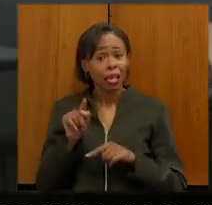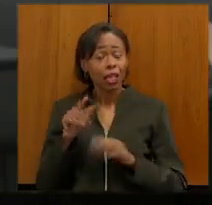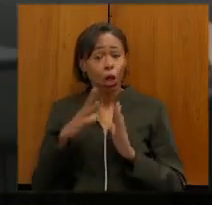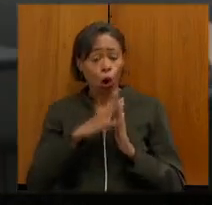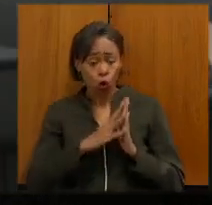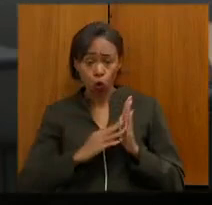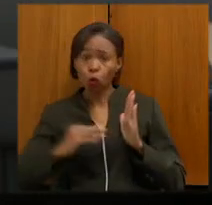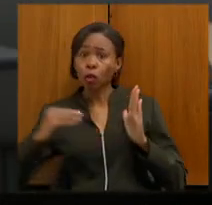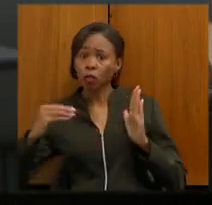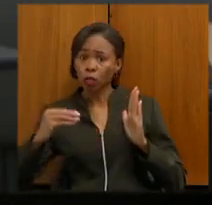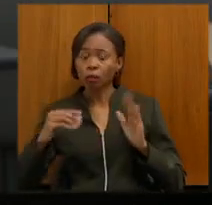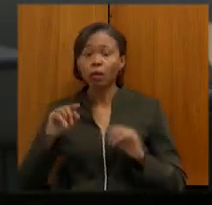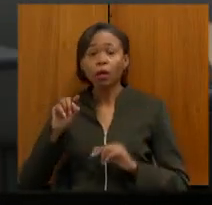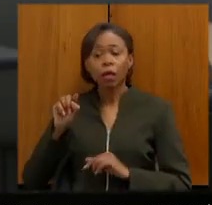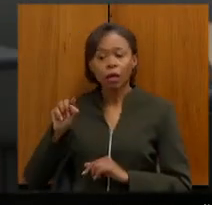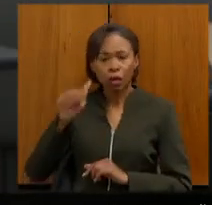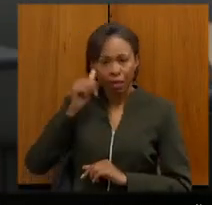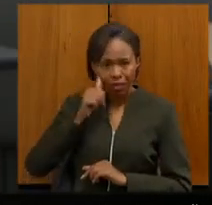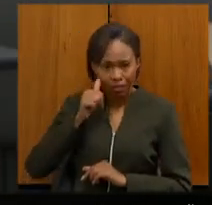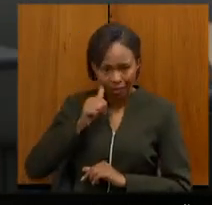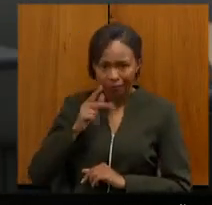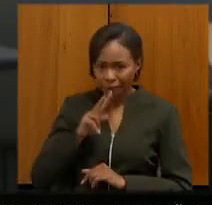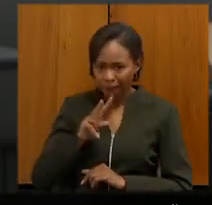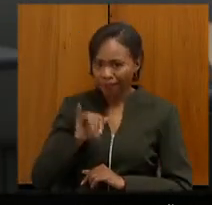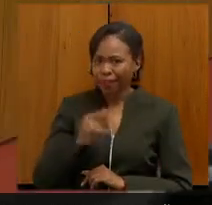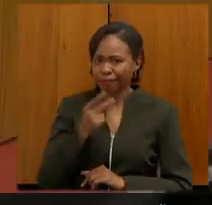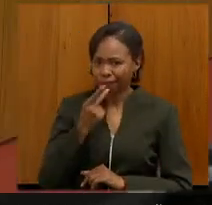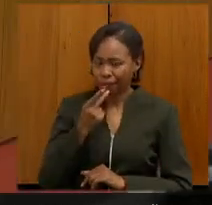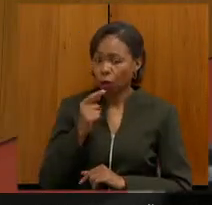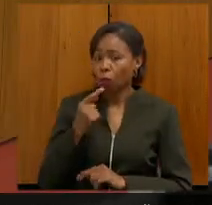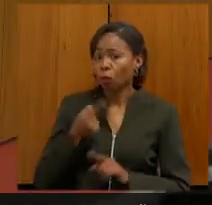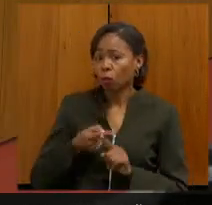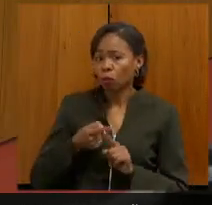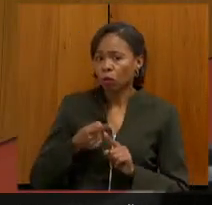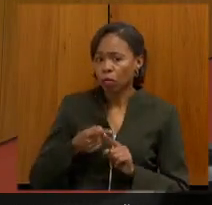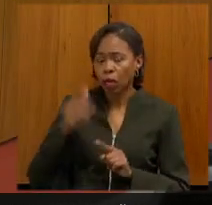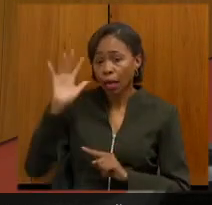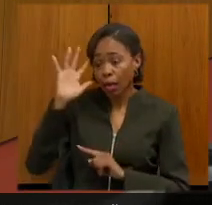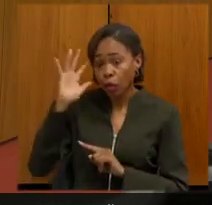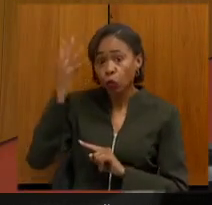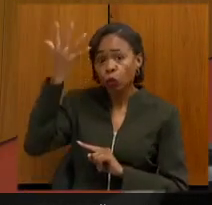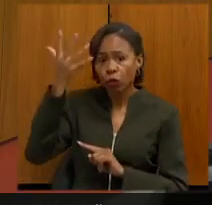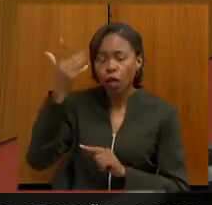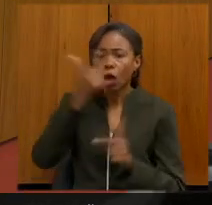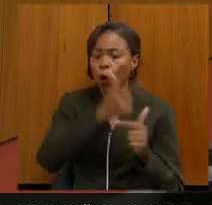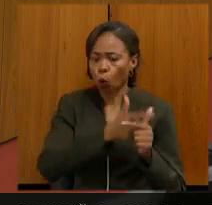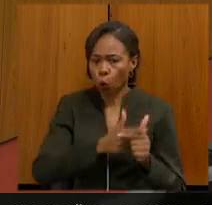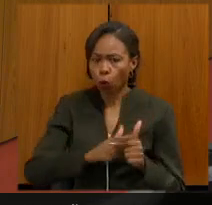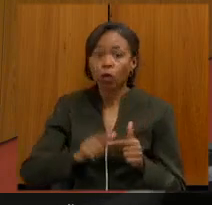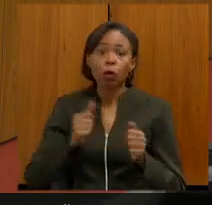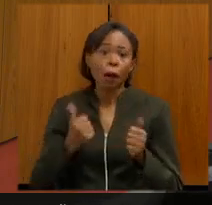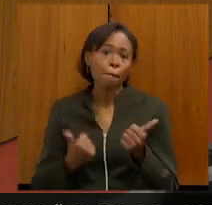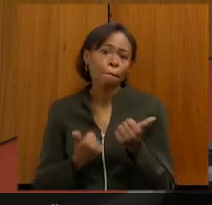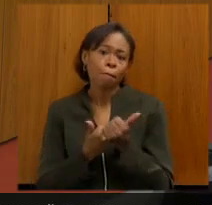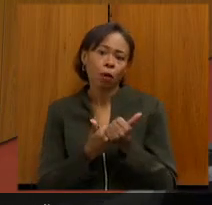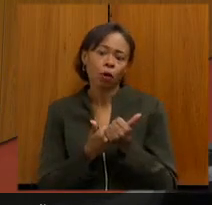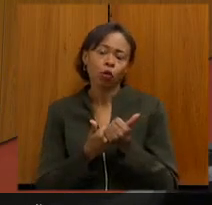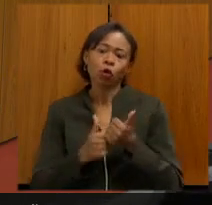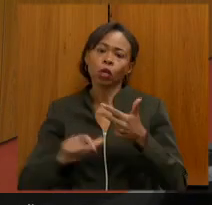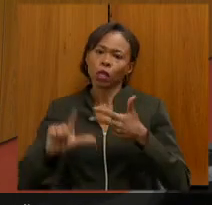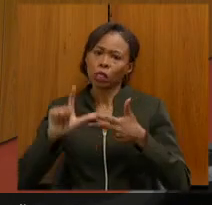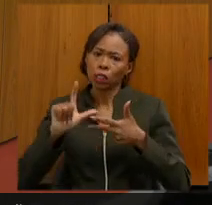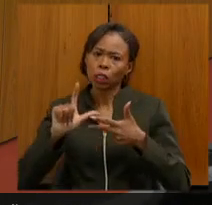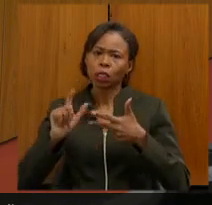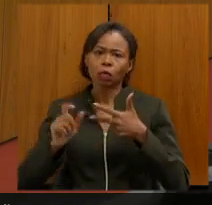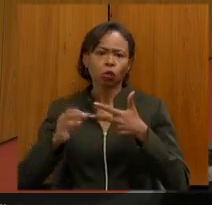exemplo né você mandou só não vou poder falar muito bem né da solução do conflito com apoio do Legislativo do Judiciário